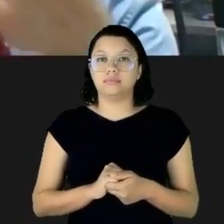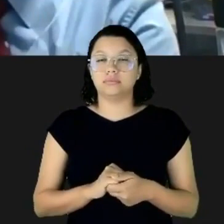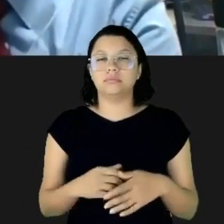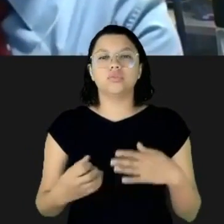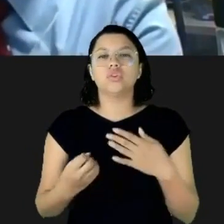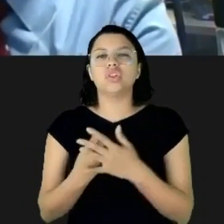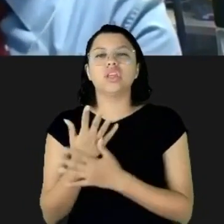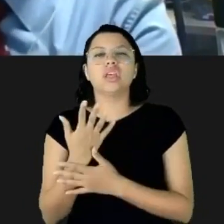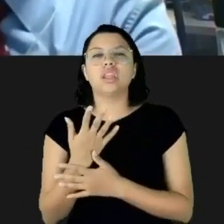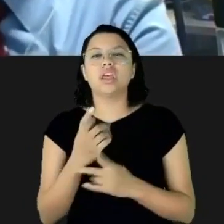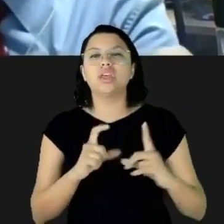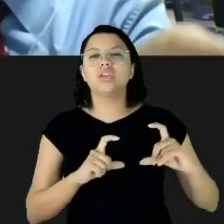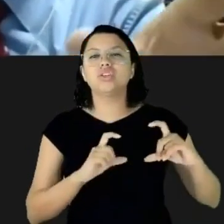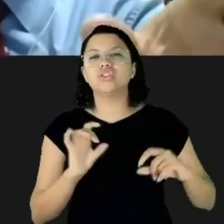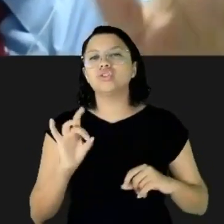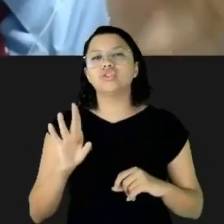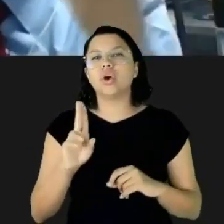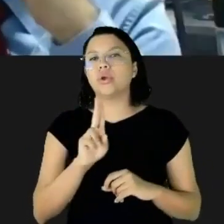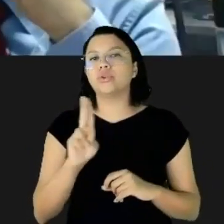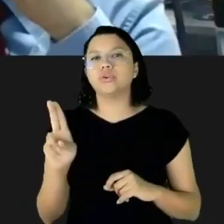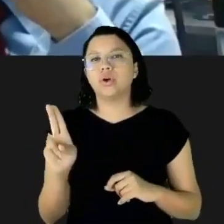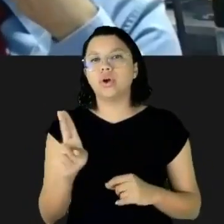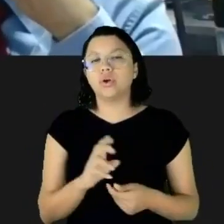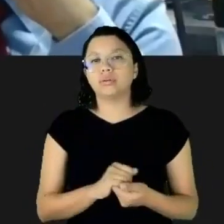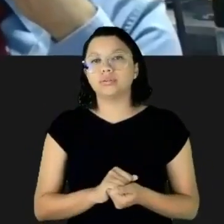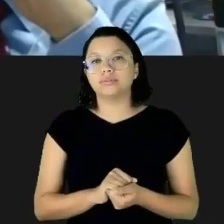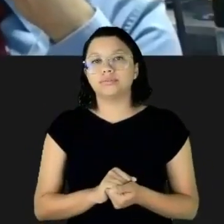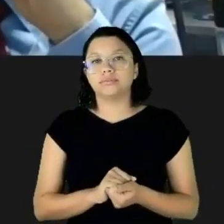se você criar etiqueta aqui só com um nome